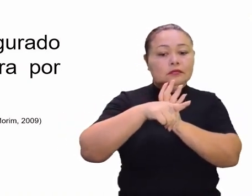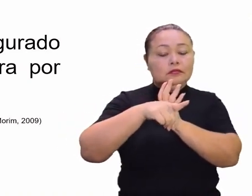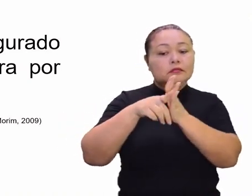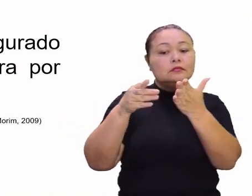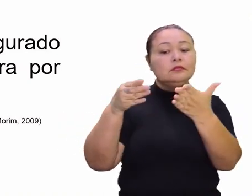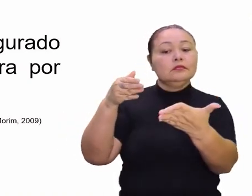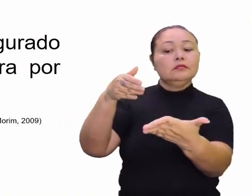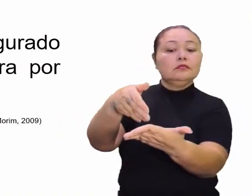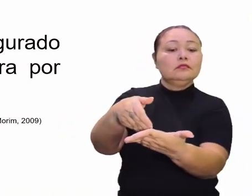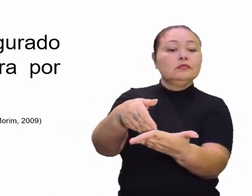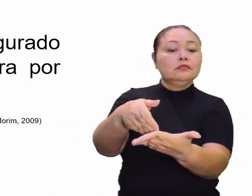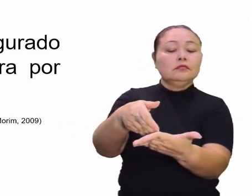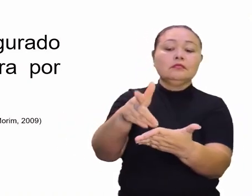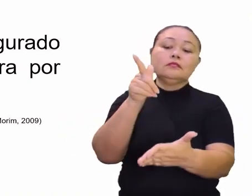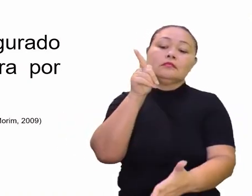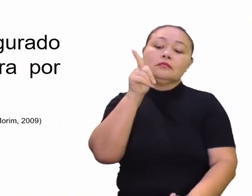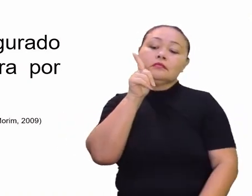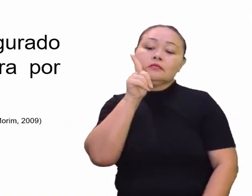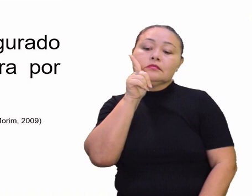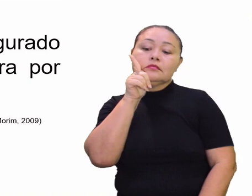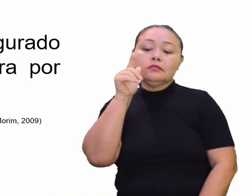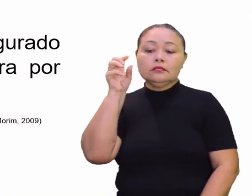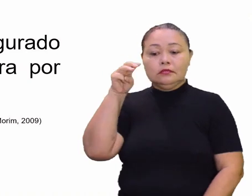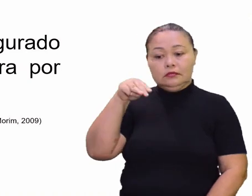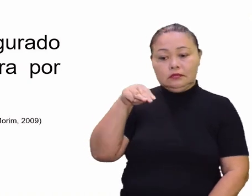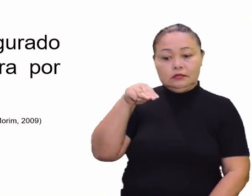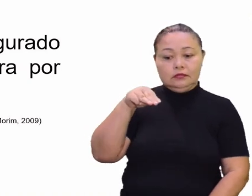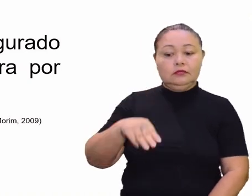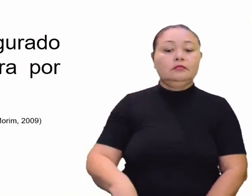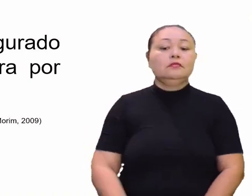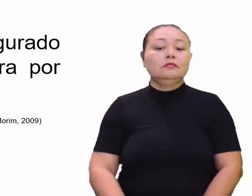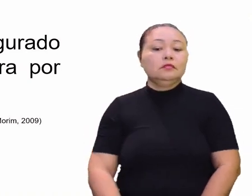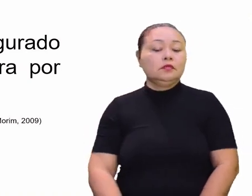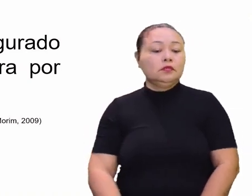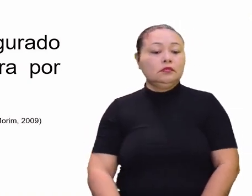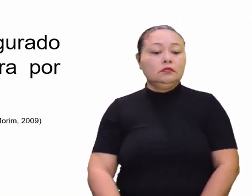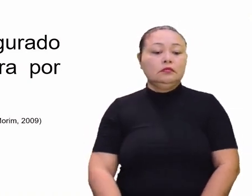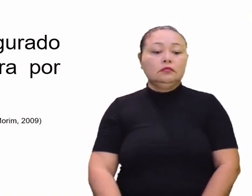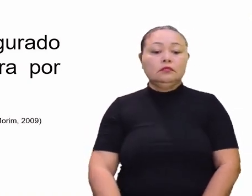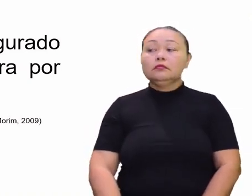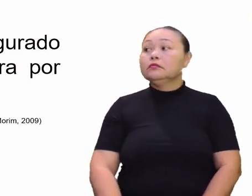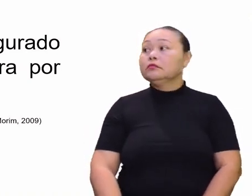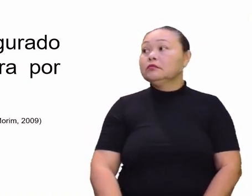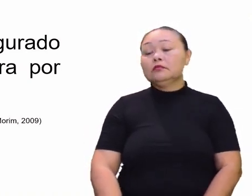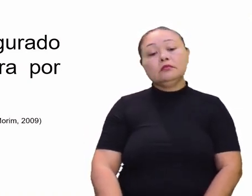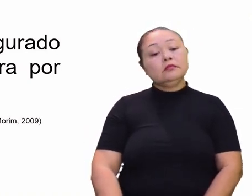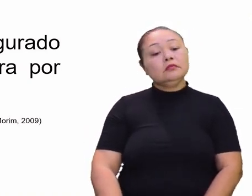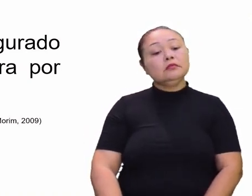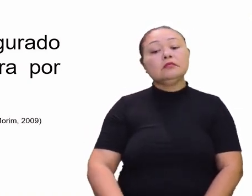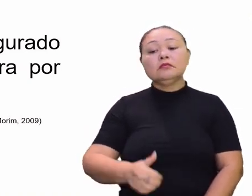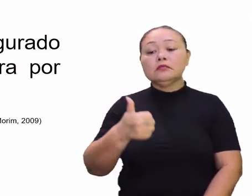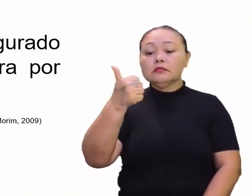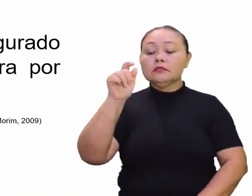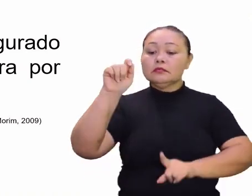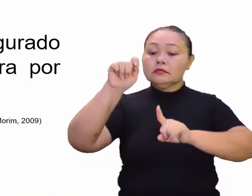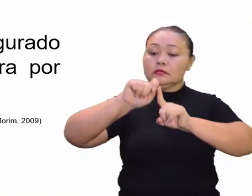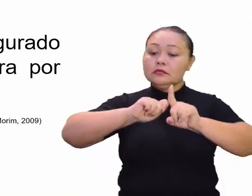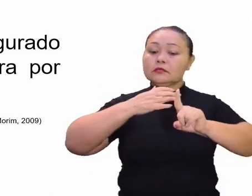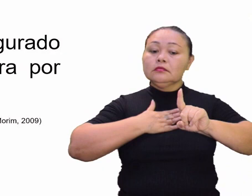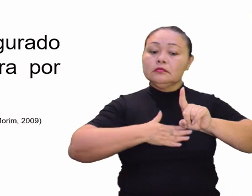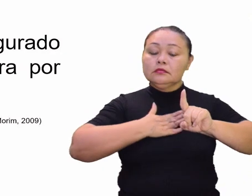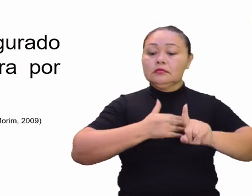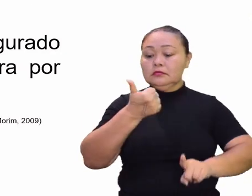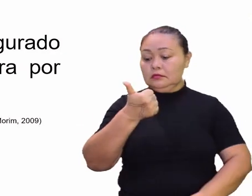Madeira-Mamoré, no ponto final, lá em Guajará-Mirim. E em 1º de agosto